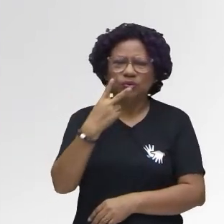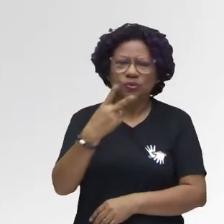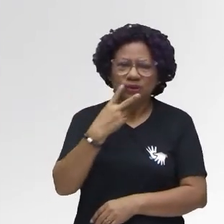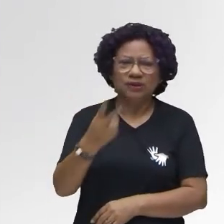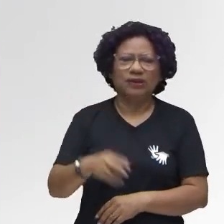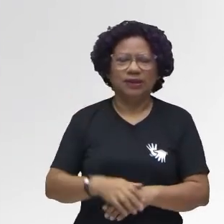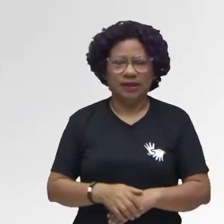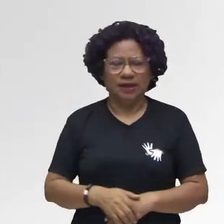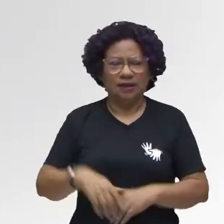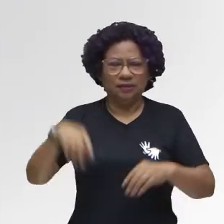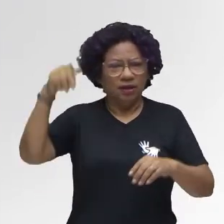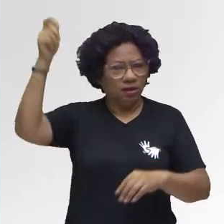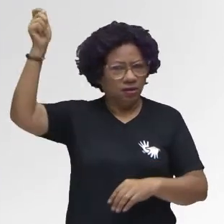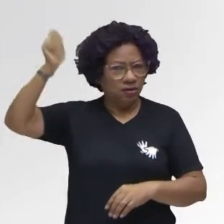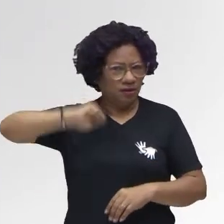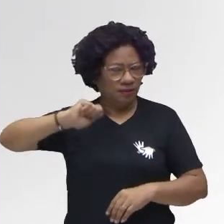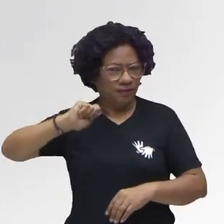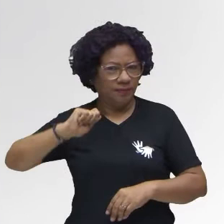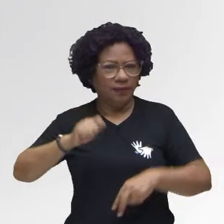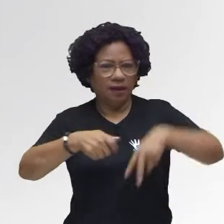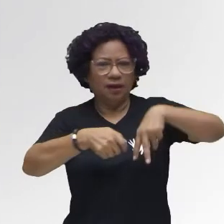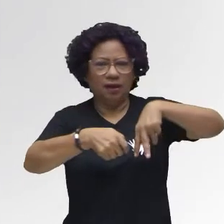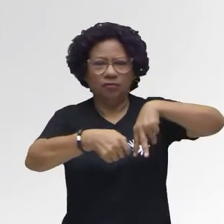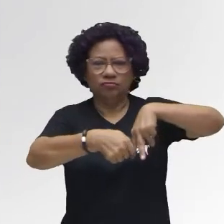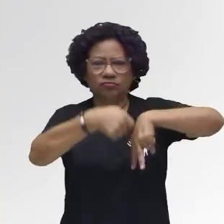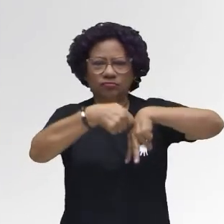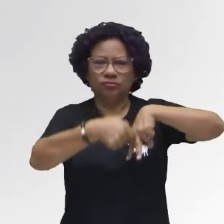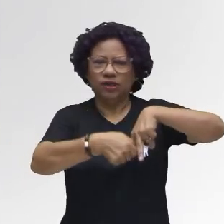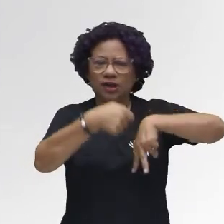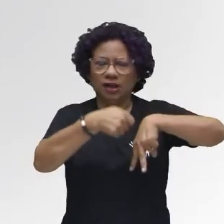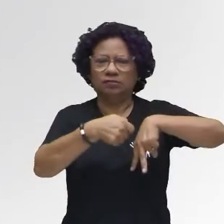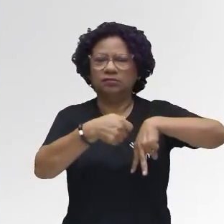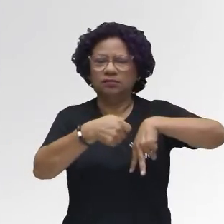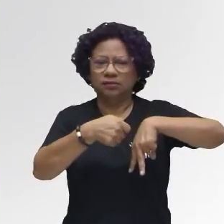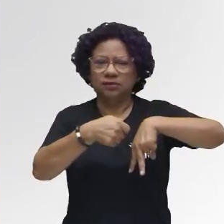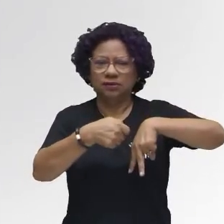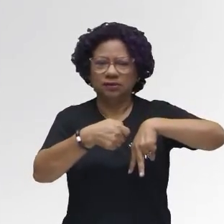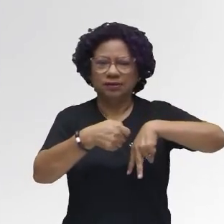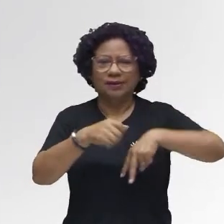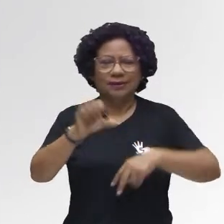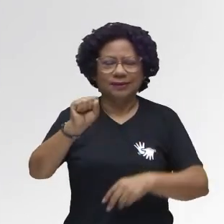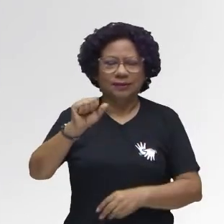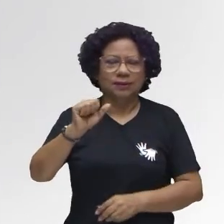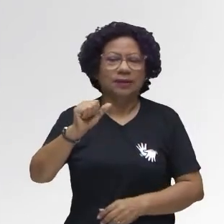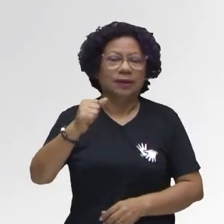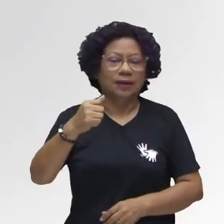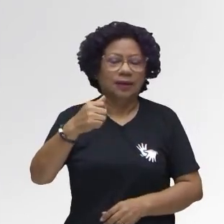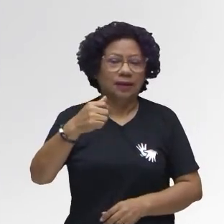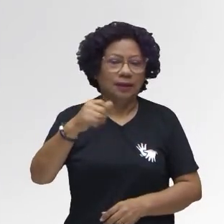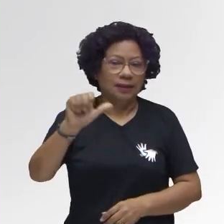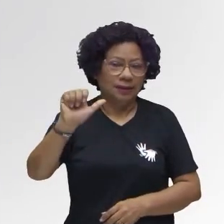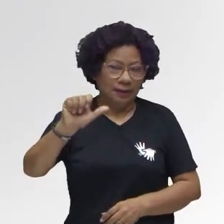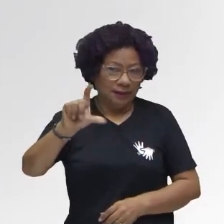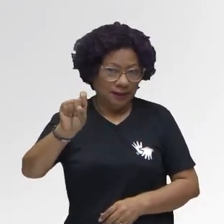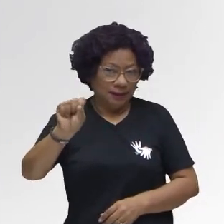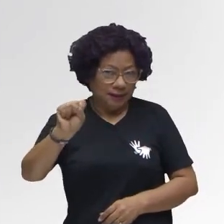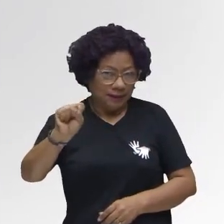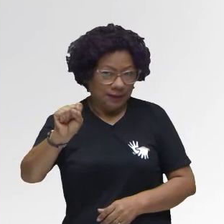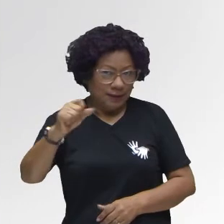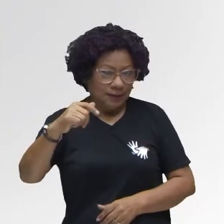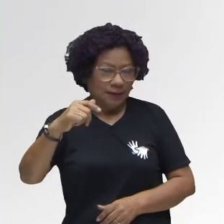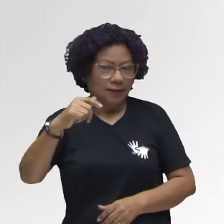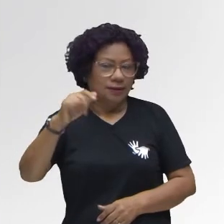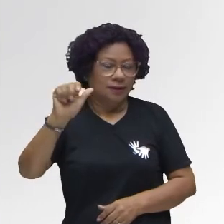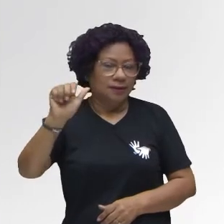da Segunda Guerra Mundial, porque o Brasil vivia praticamente dos produtos europeus. E a partir então